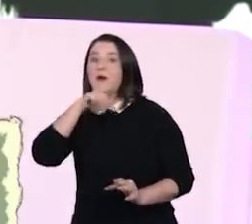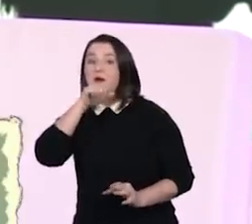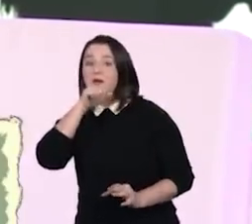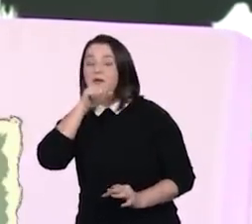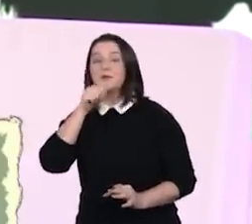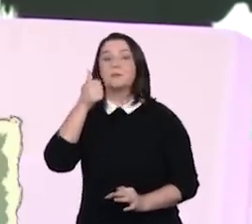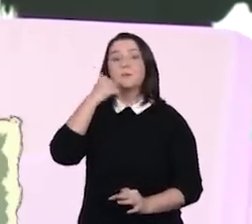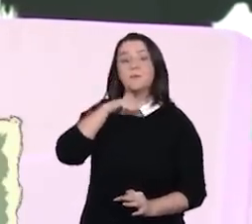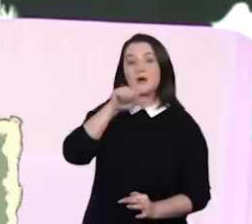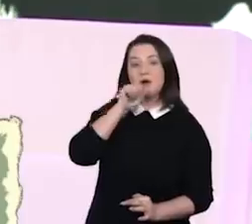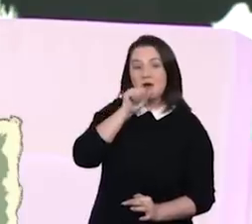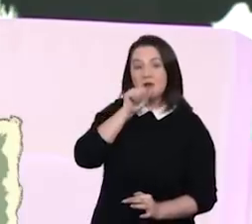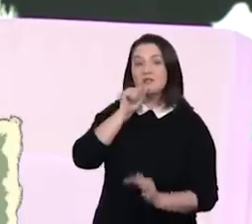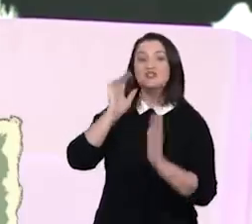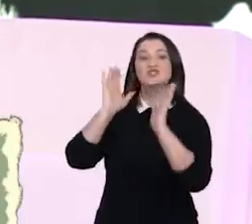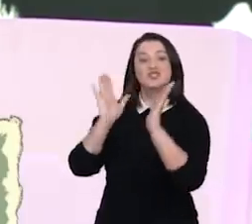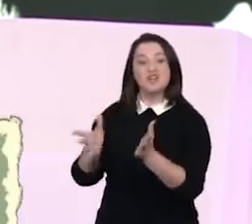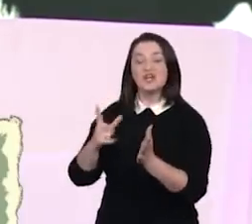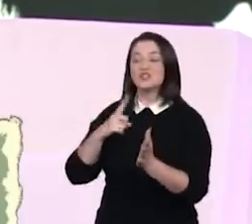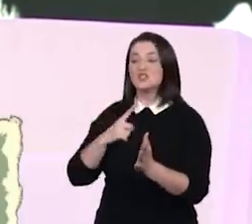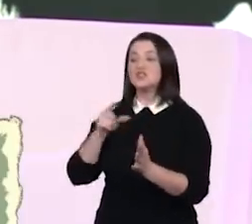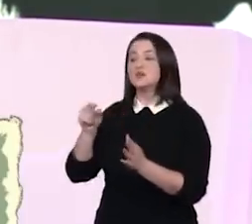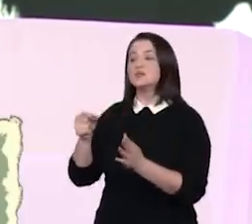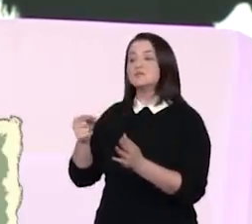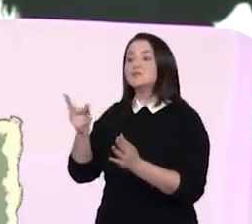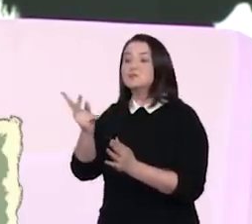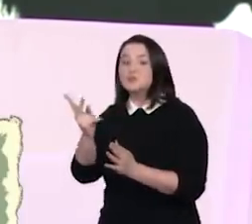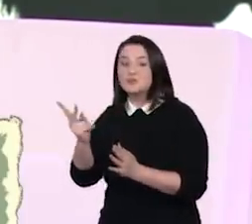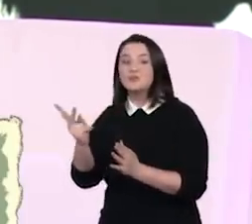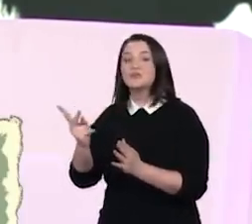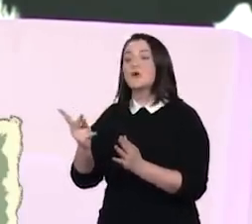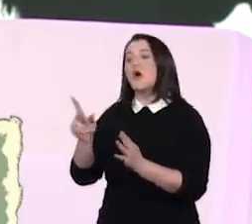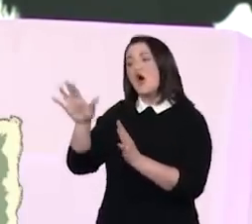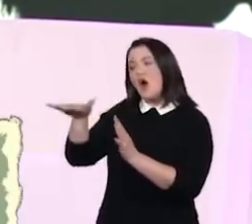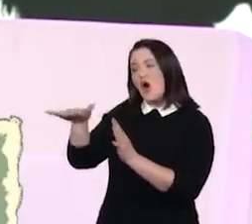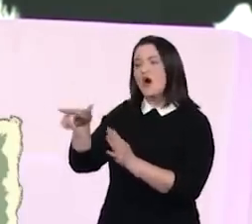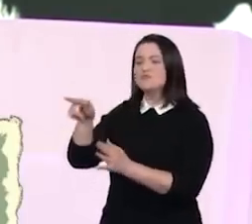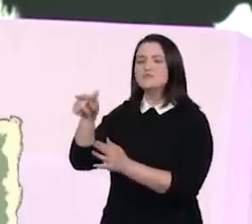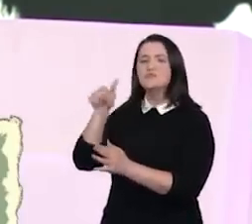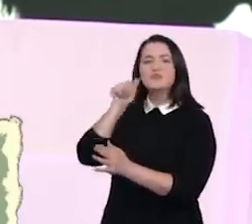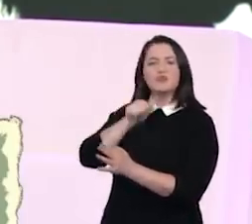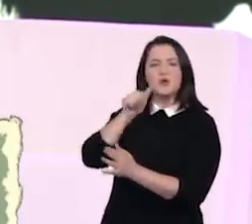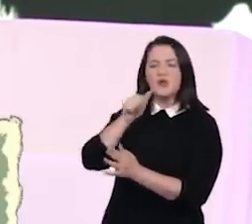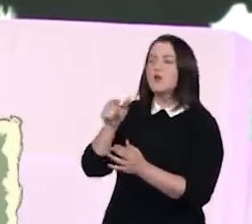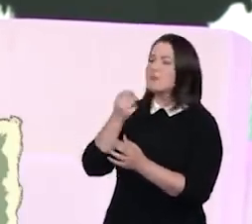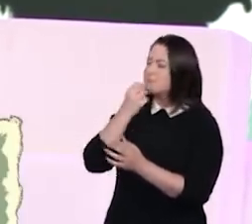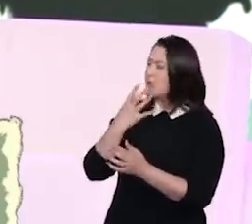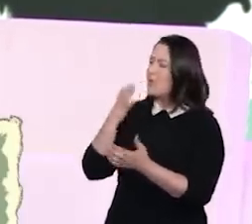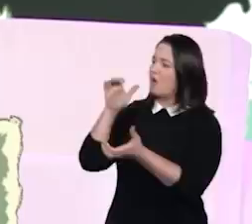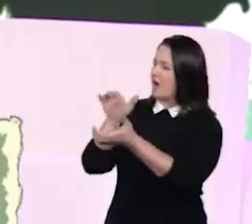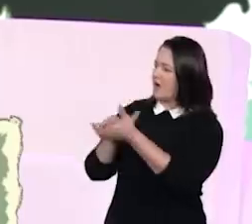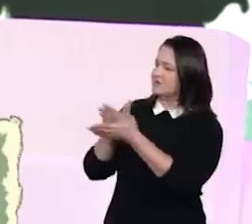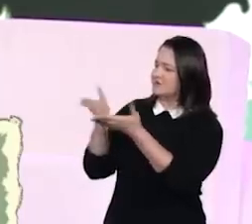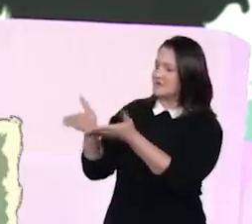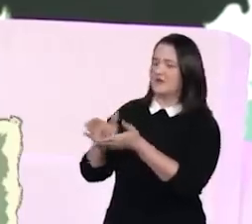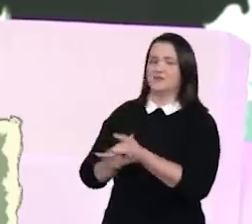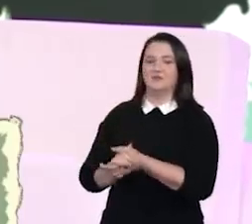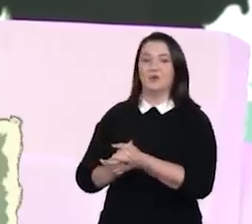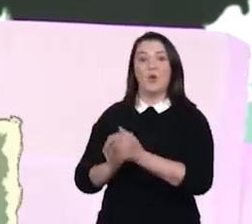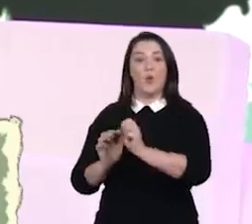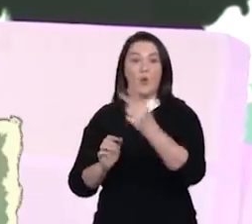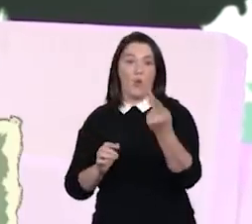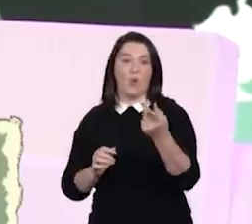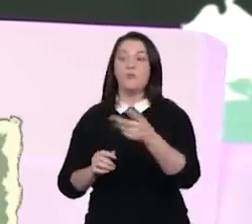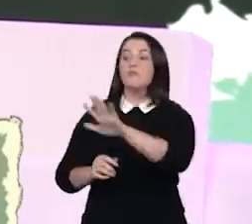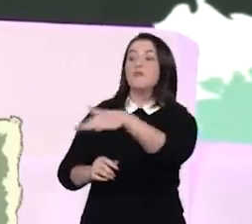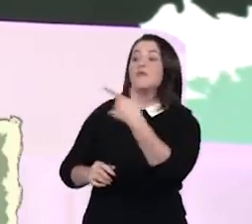sim trazido para o filho e para a filha a melhor opção, aquilo que traria felicidade, que